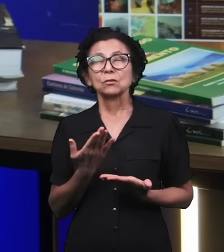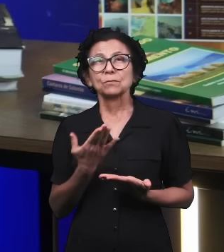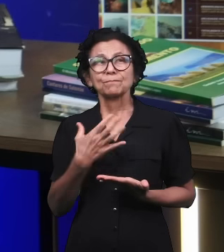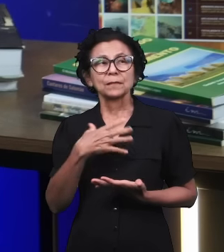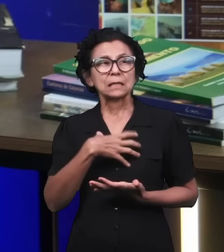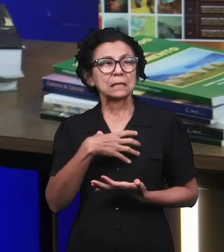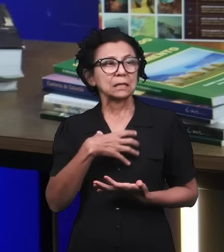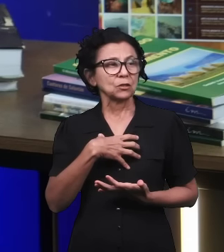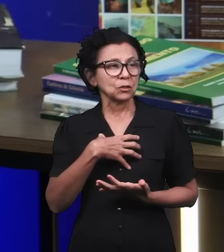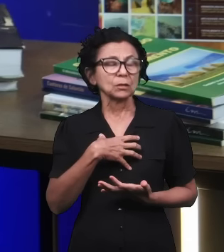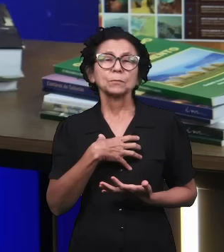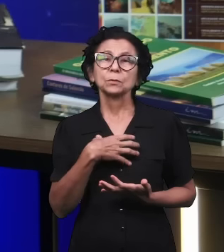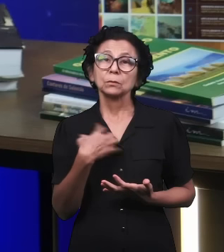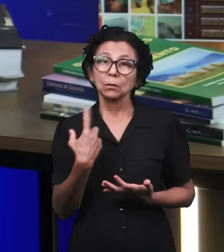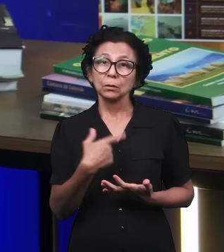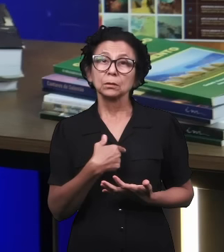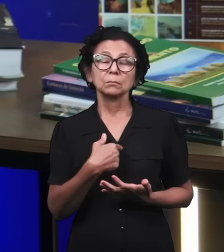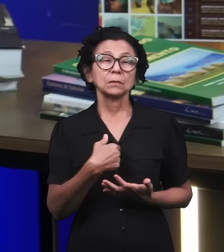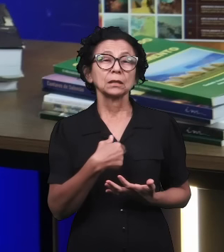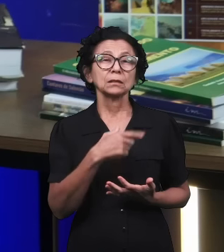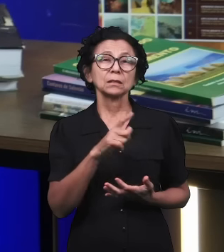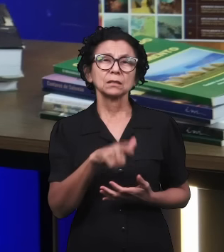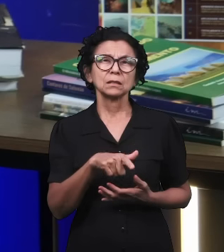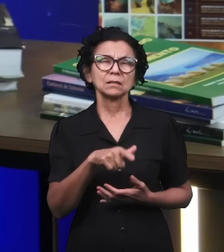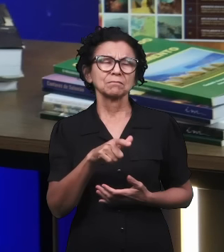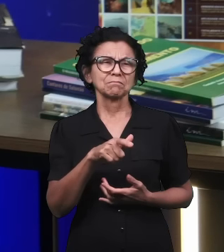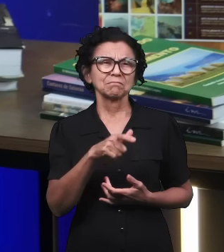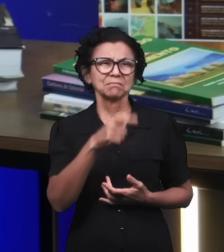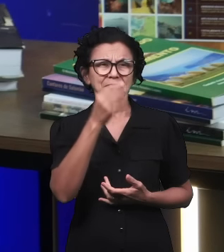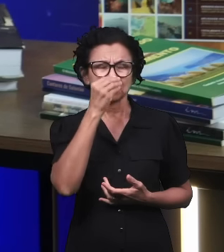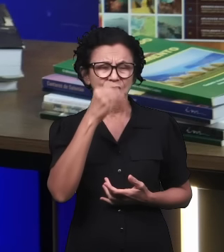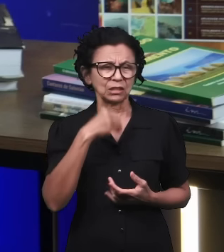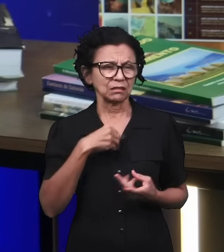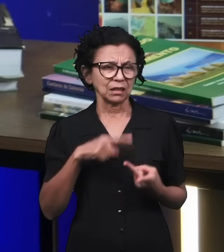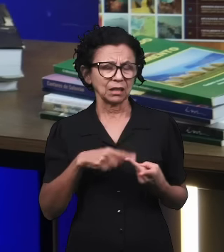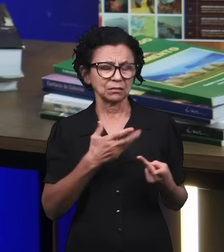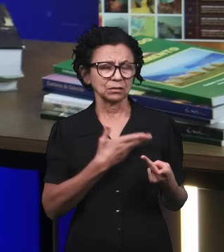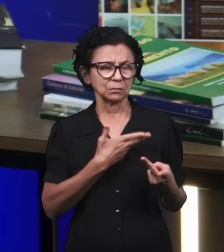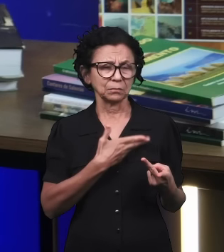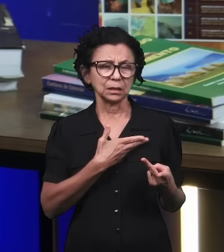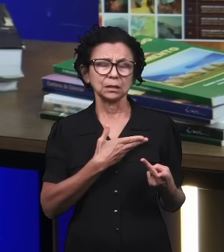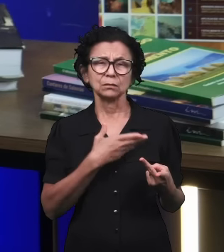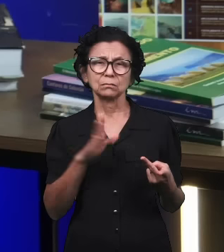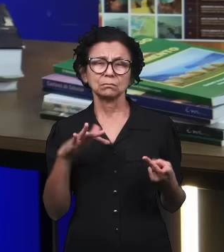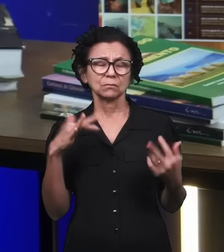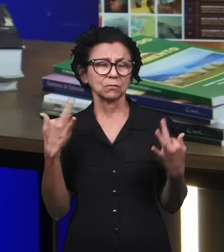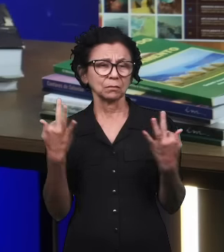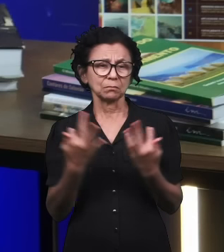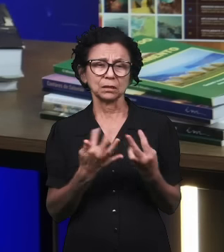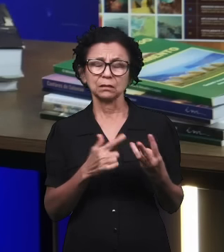rejeitados, esquecidos, às vezes pelos amigos, pela família, pelos homens,